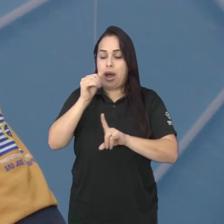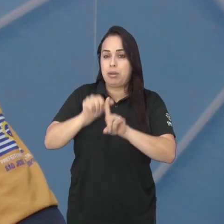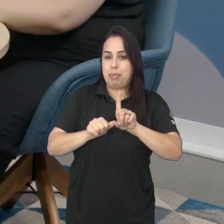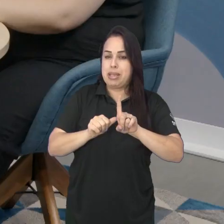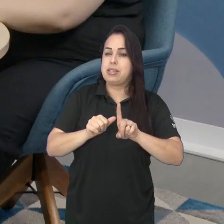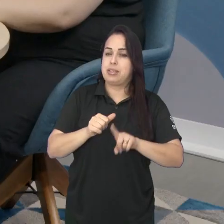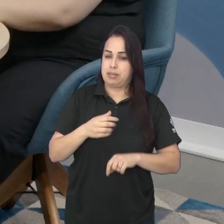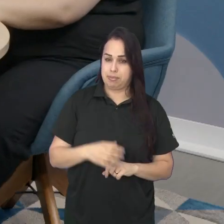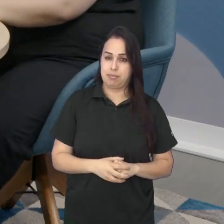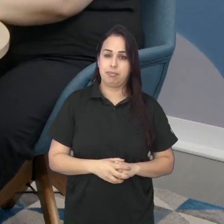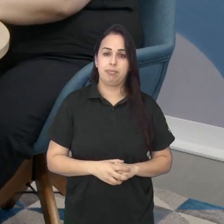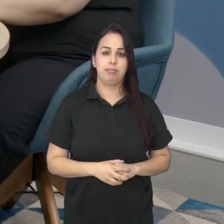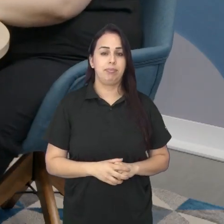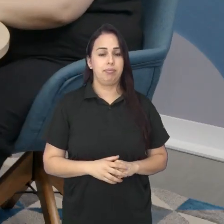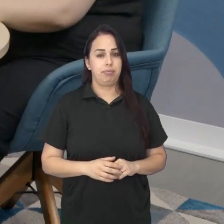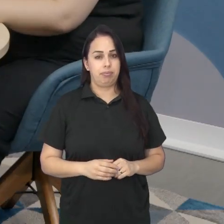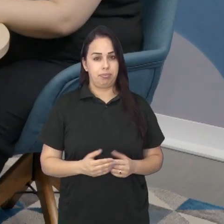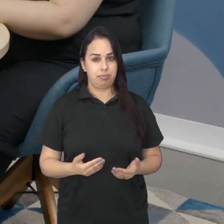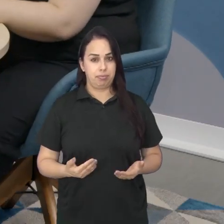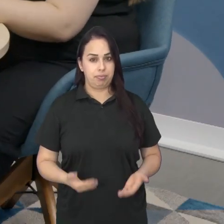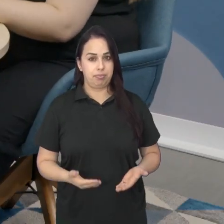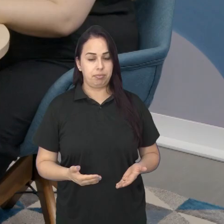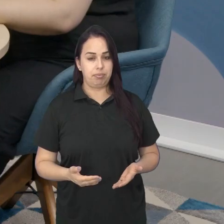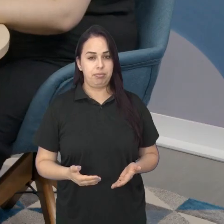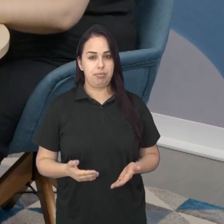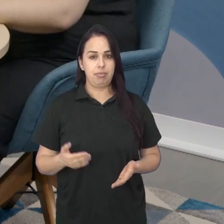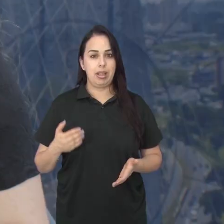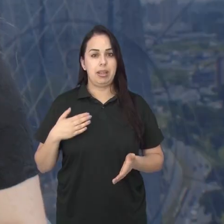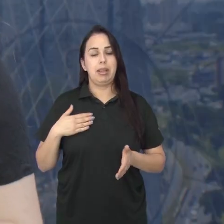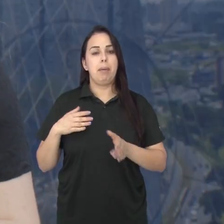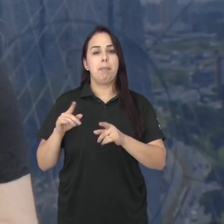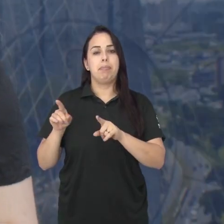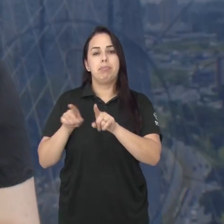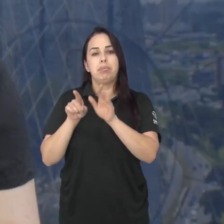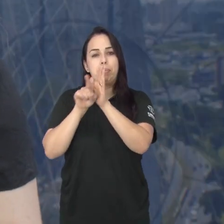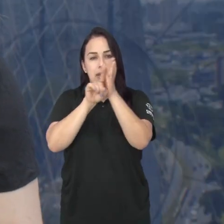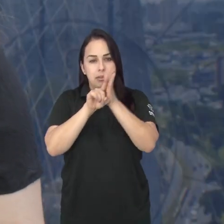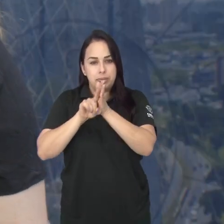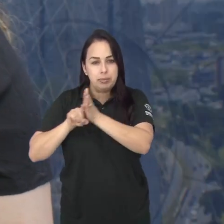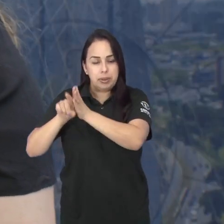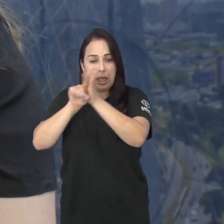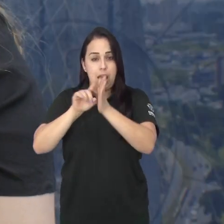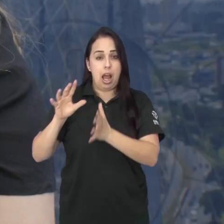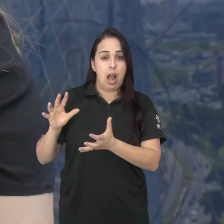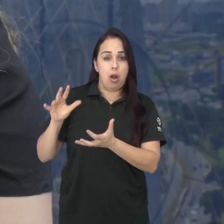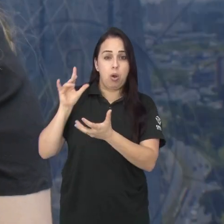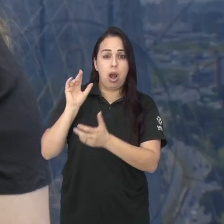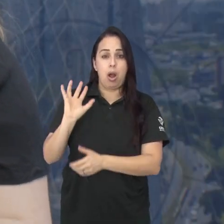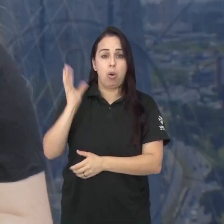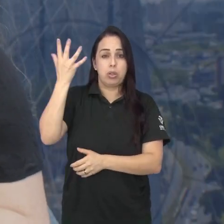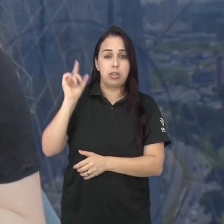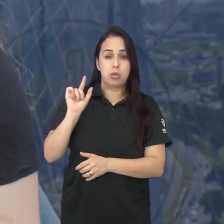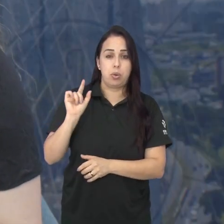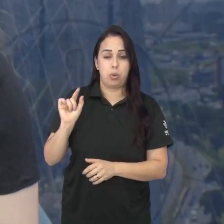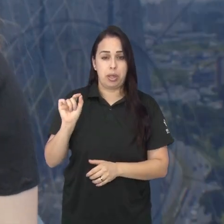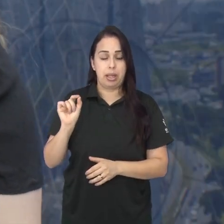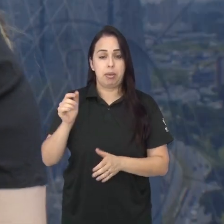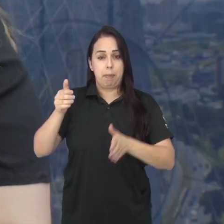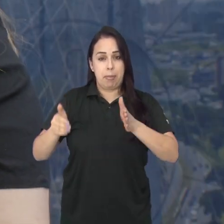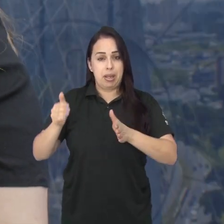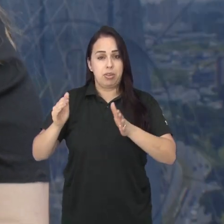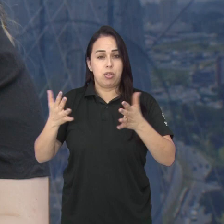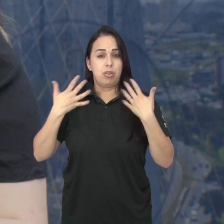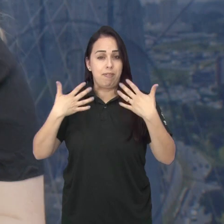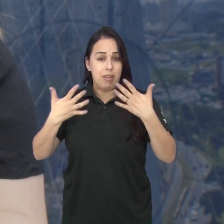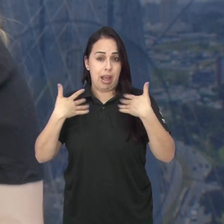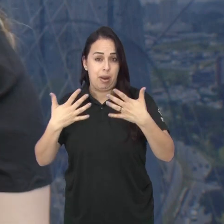meses. Daniele? Bom, na parte da meteorologia, o que acontece basicamente é que na época de